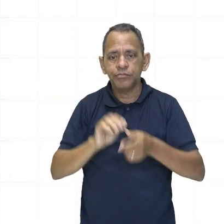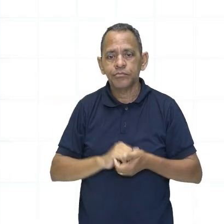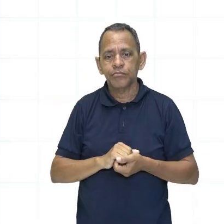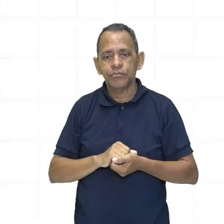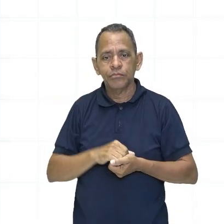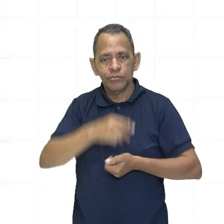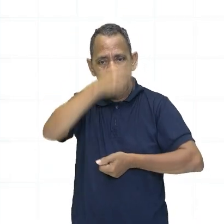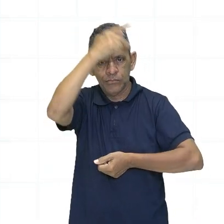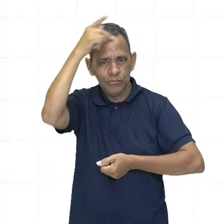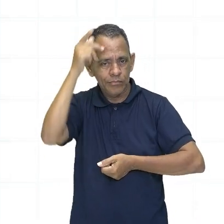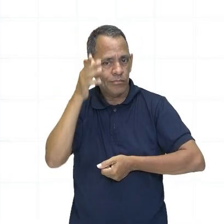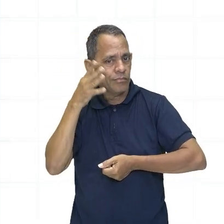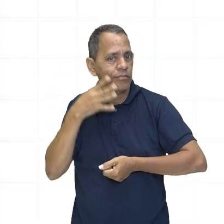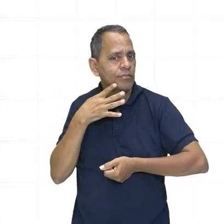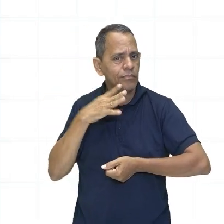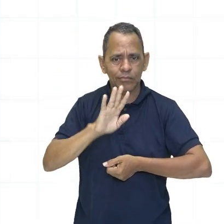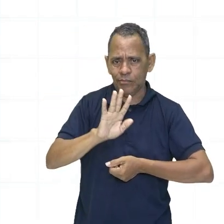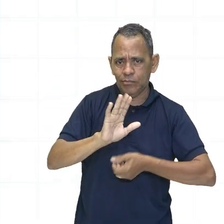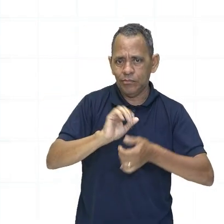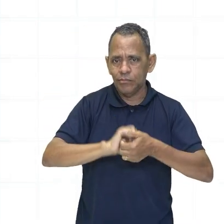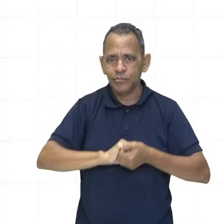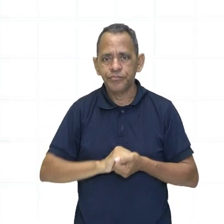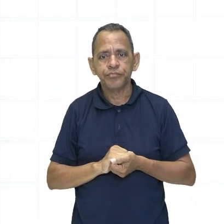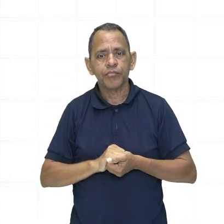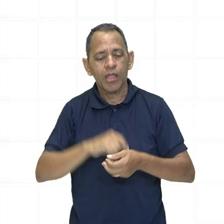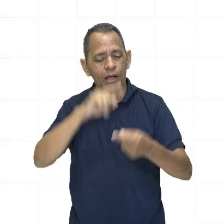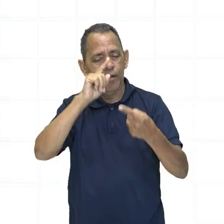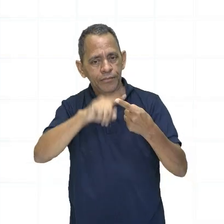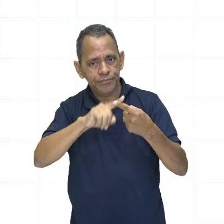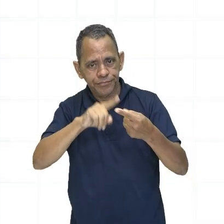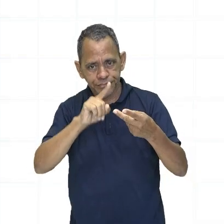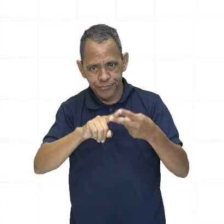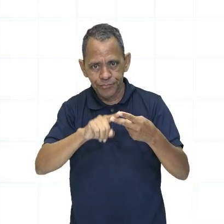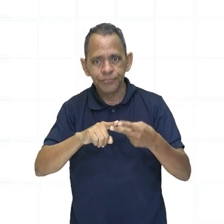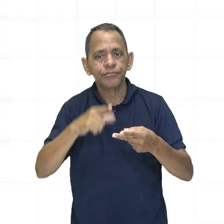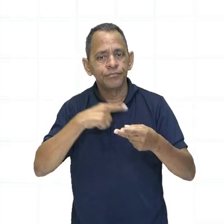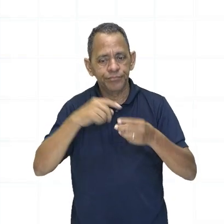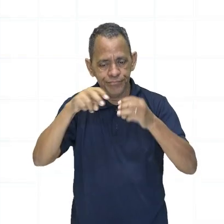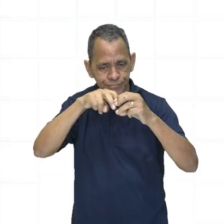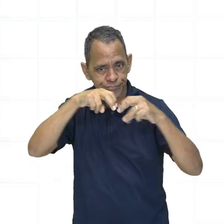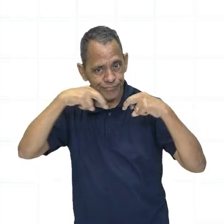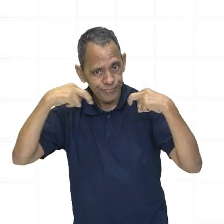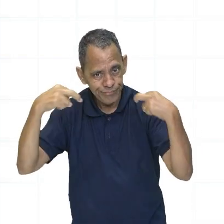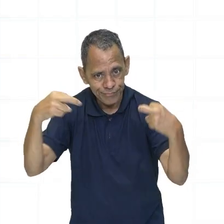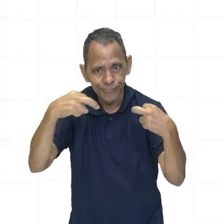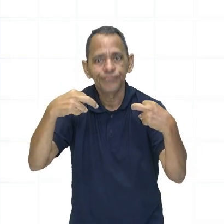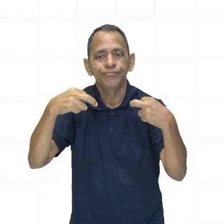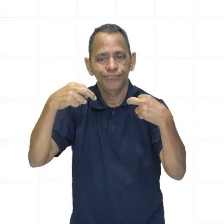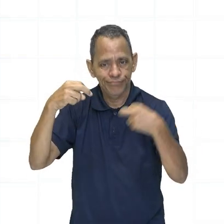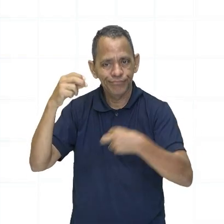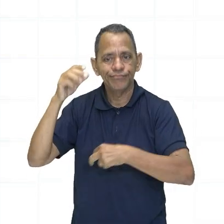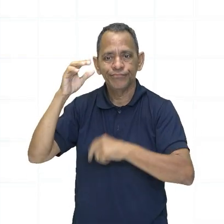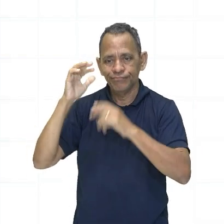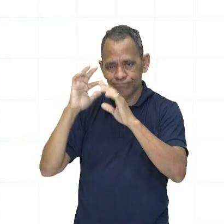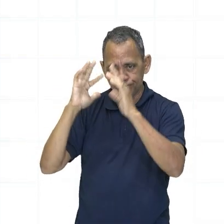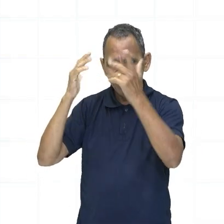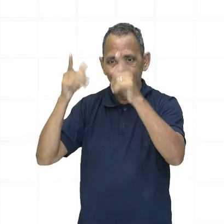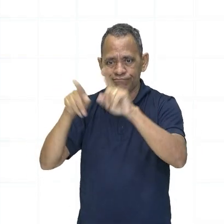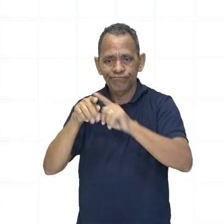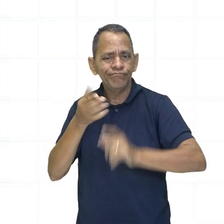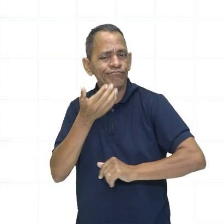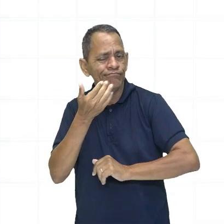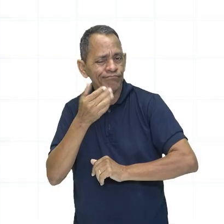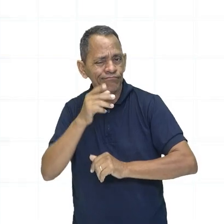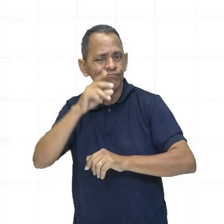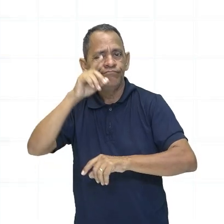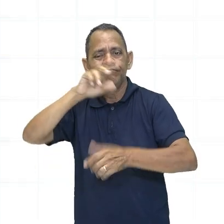Antônio, São João e São Pedro, né? E tem aquele arraial lá, onde todos gostam de comer aquelas guloseimas, né?